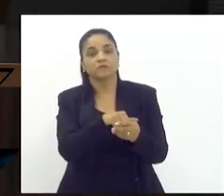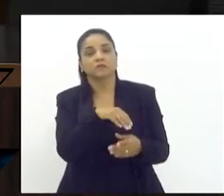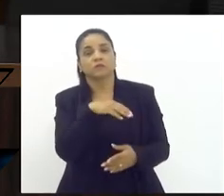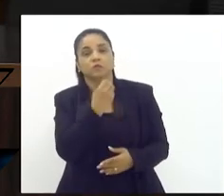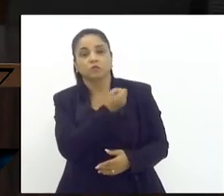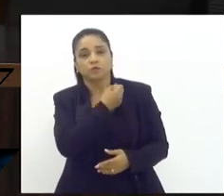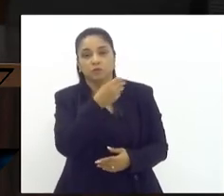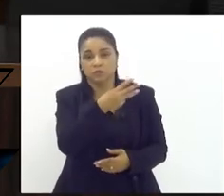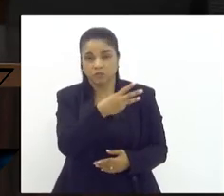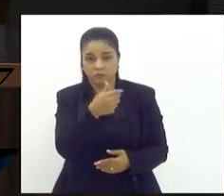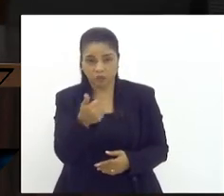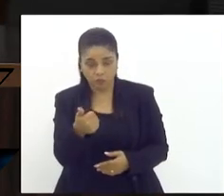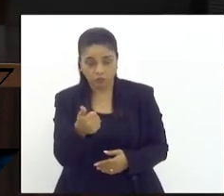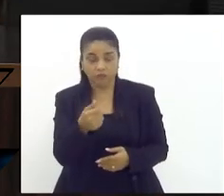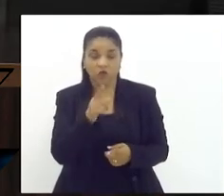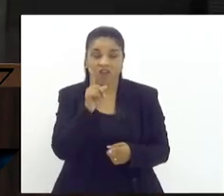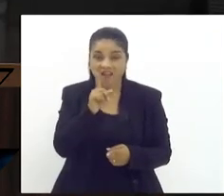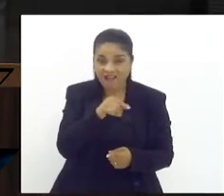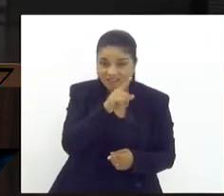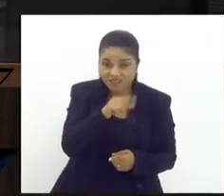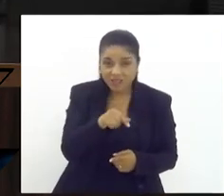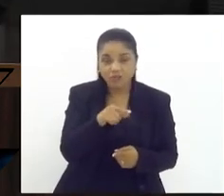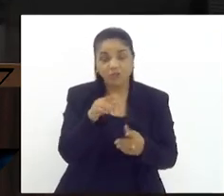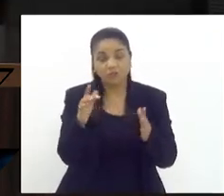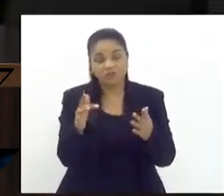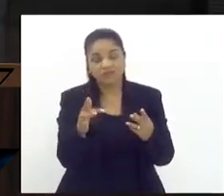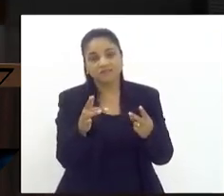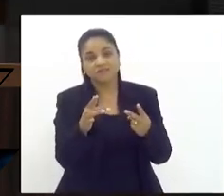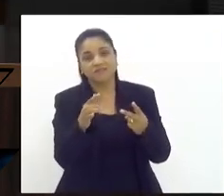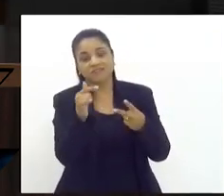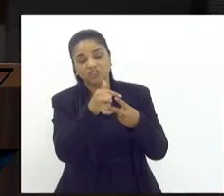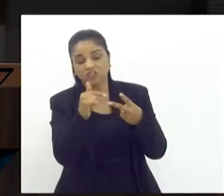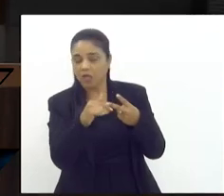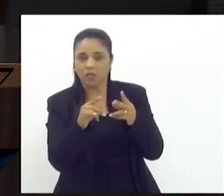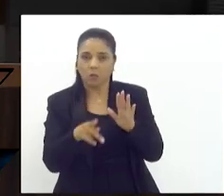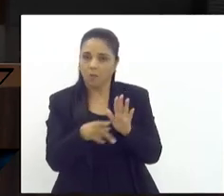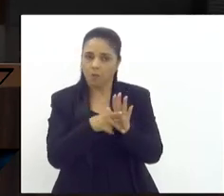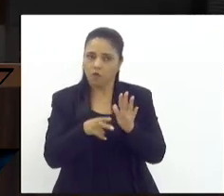destaque não é o projeto é